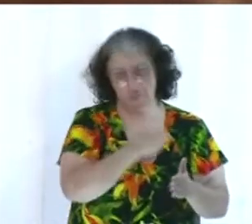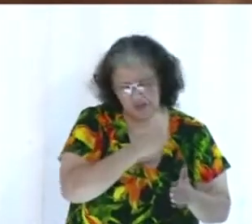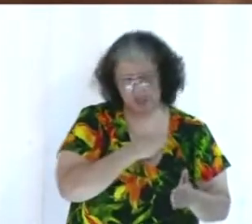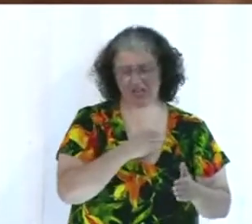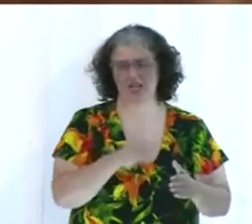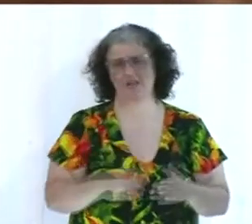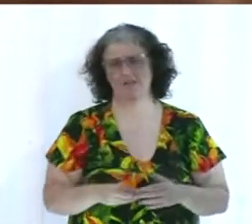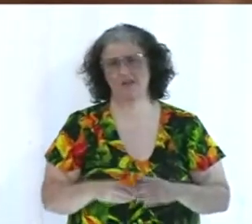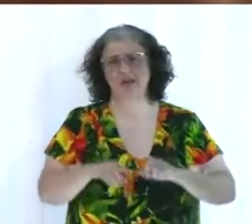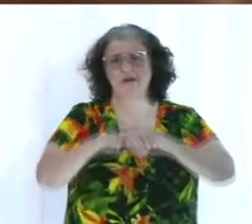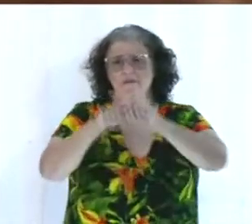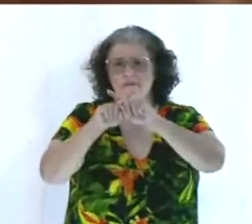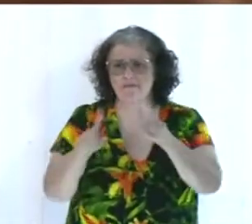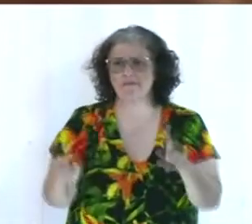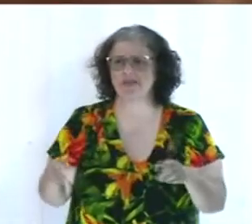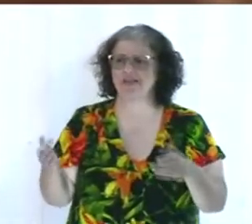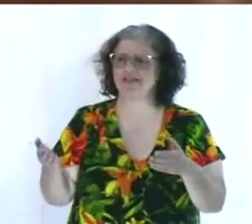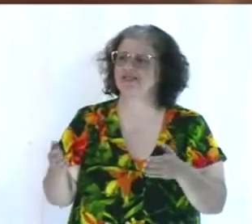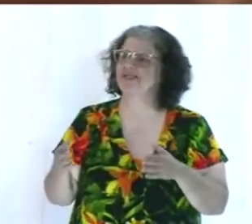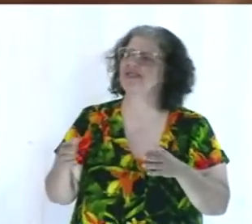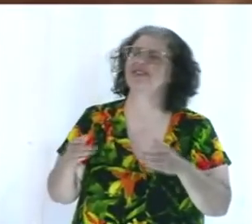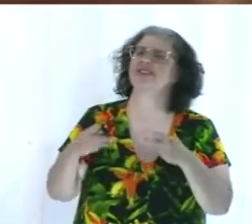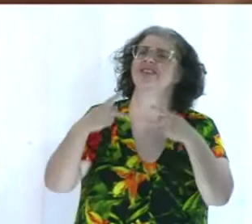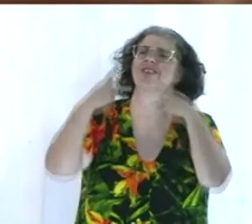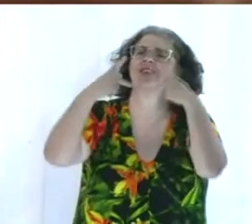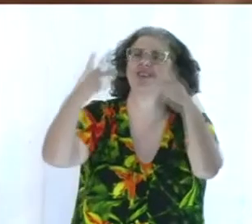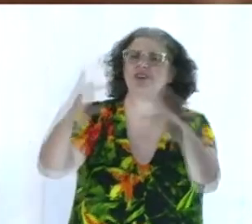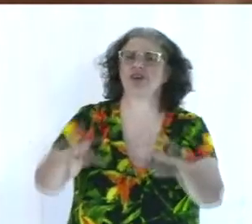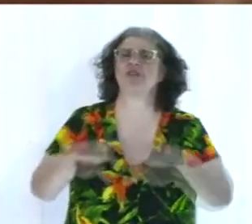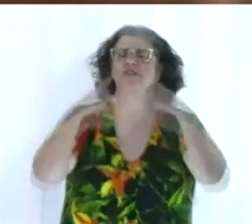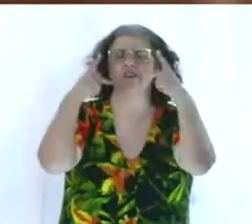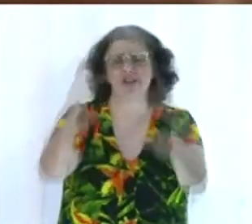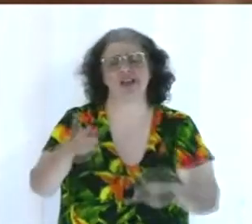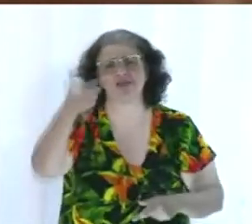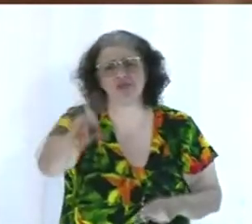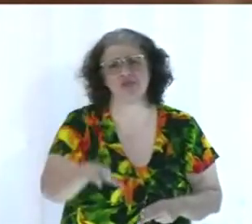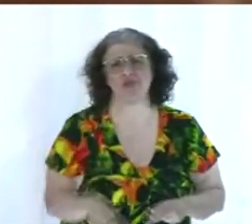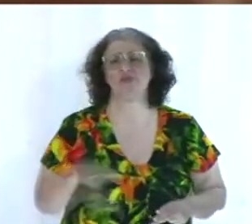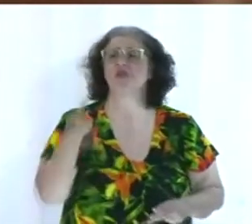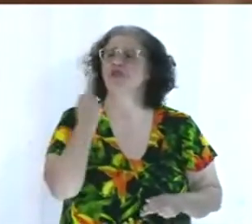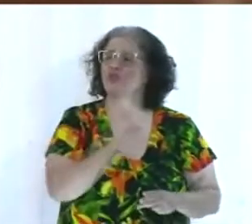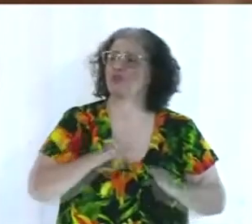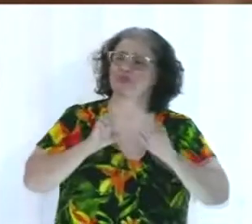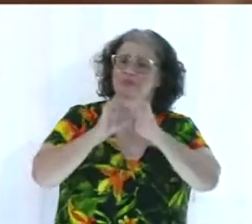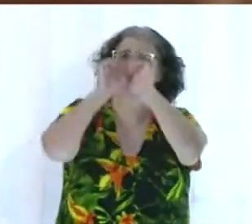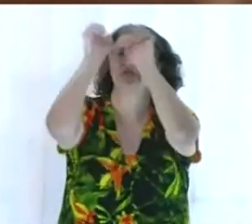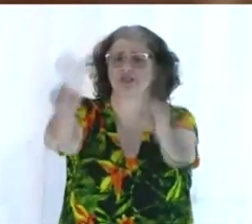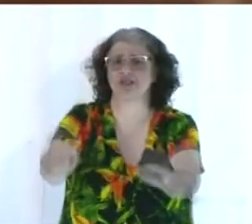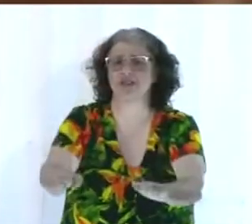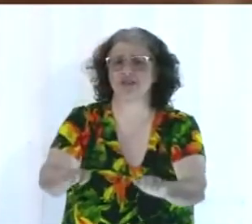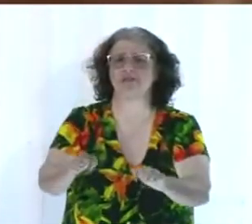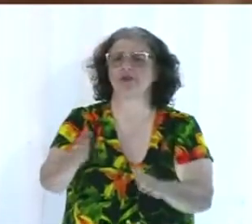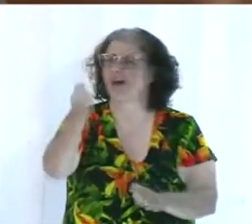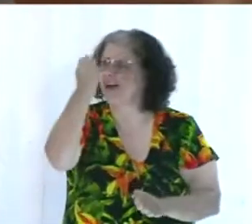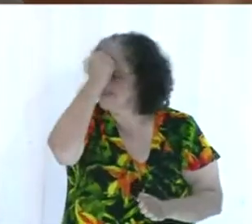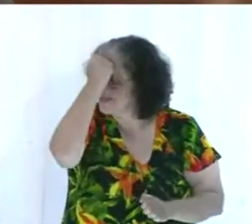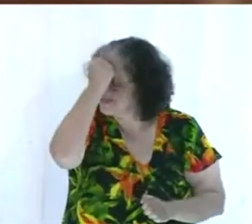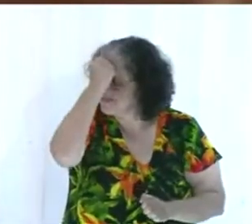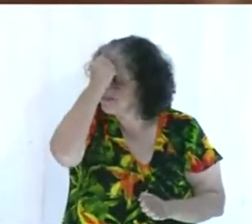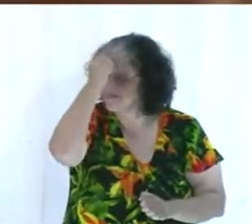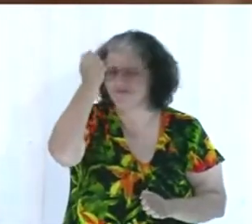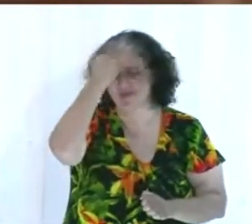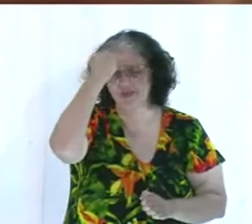sido pregado pelos pastores aqui. Mais uma vez essa noite eu quero reforçar: precisamos pregar mais sobre o arrependimento dos